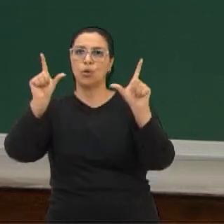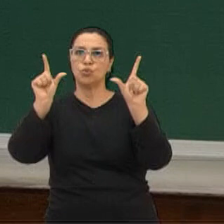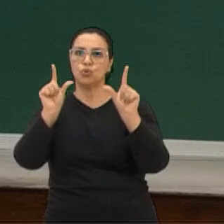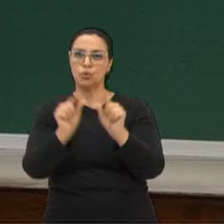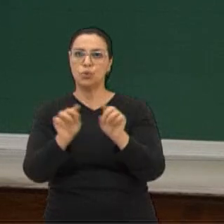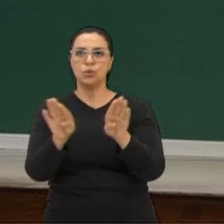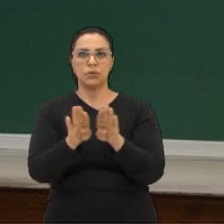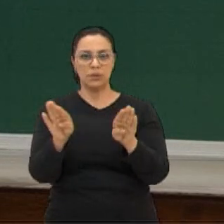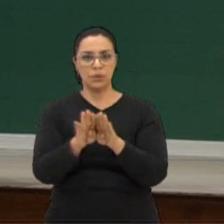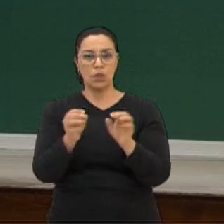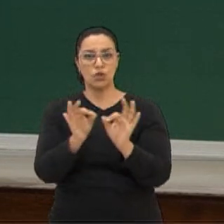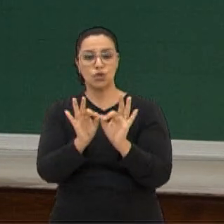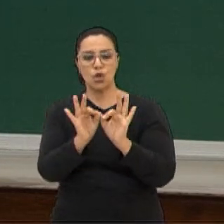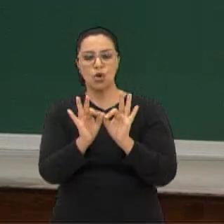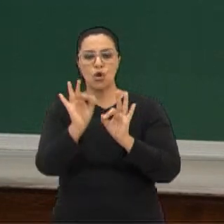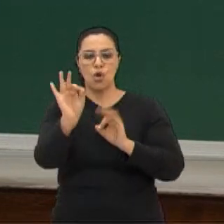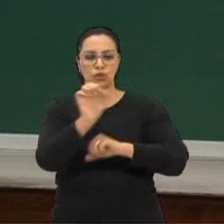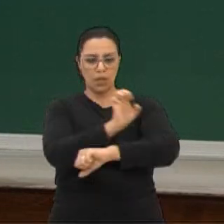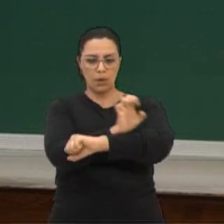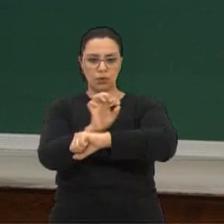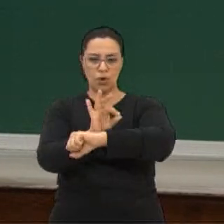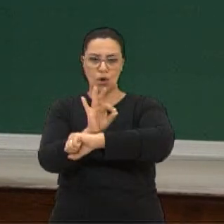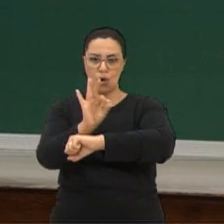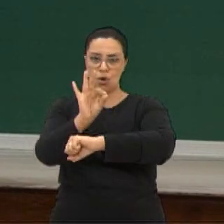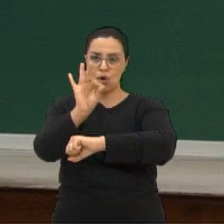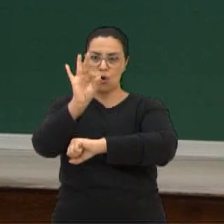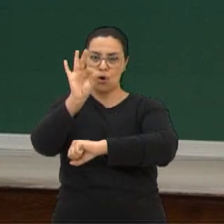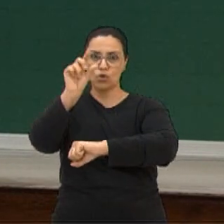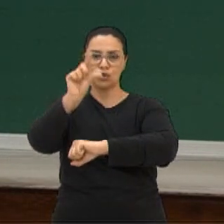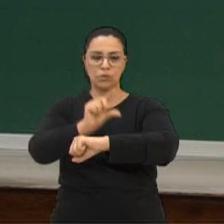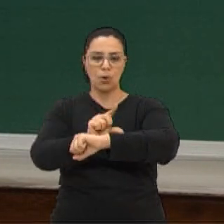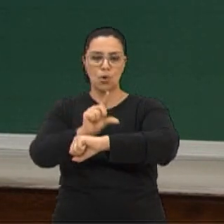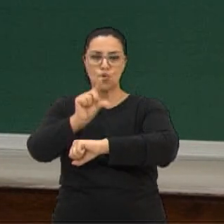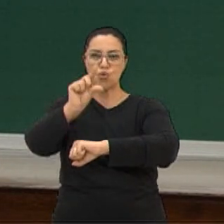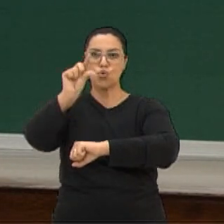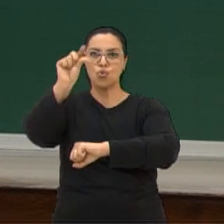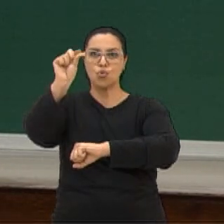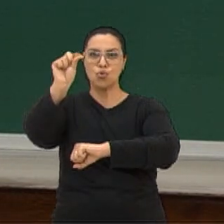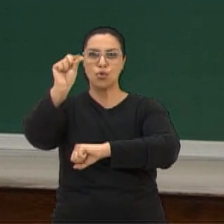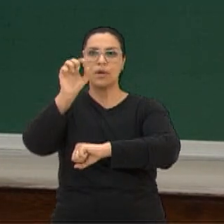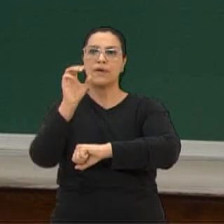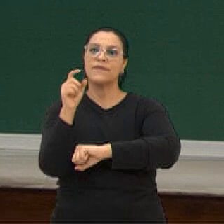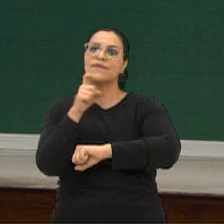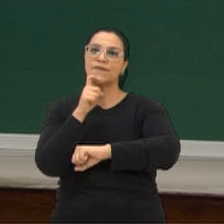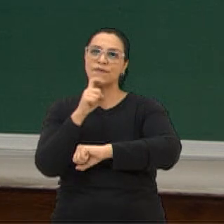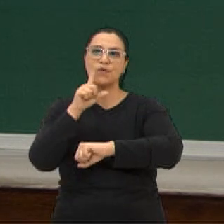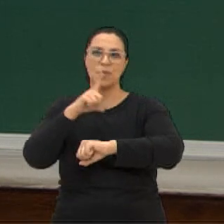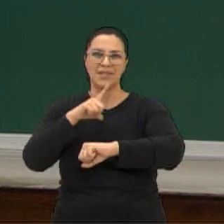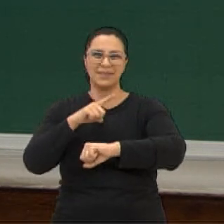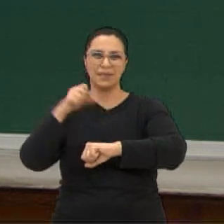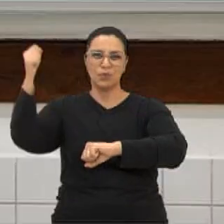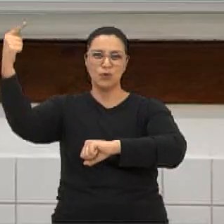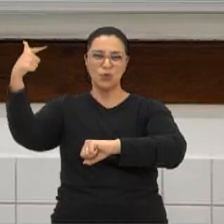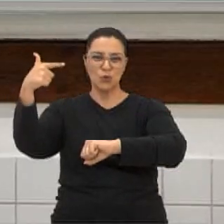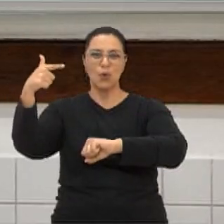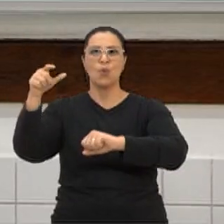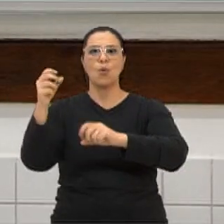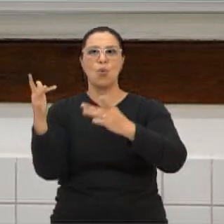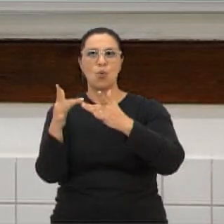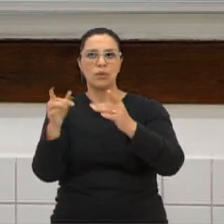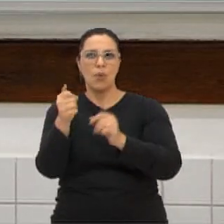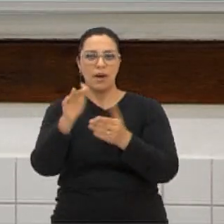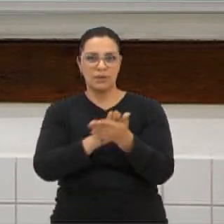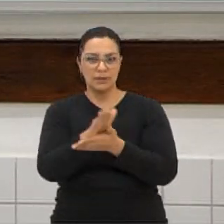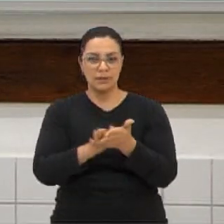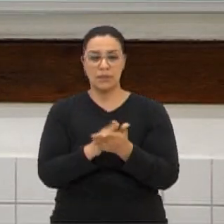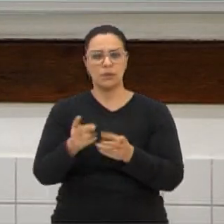à medida com que nós nos afastamos da linha do Equador. Então, essa percepção é importante que você tenha. A partir do momento que